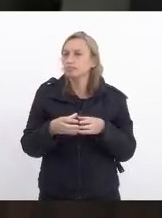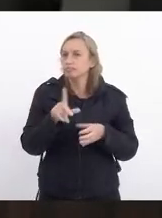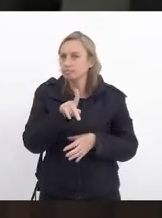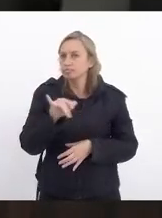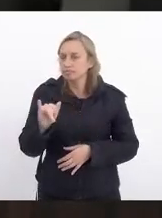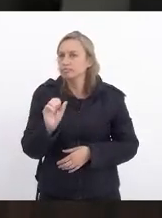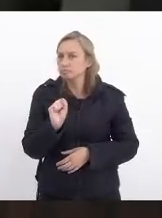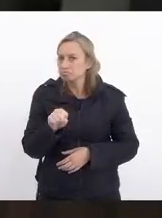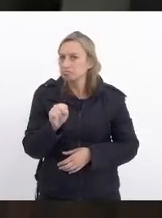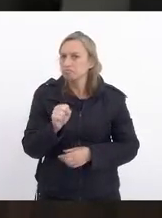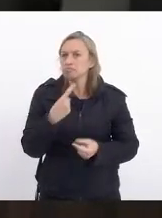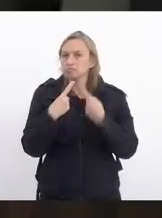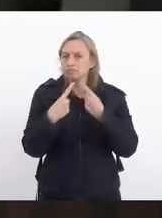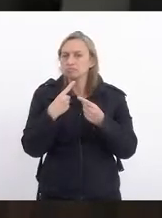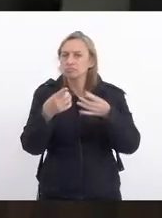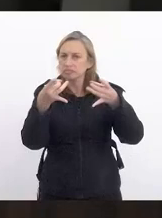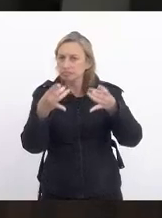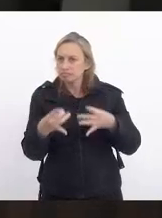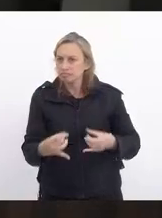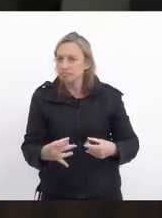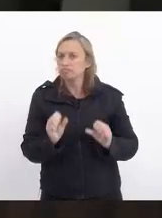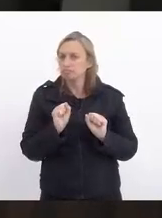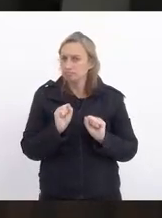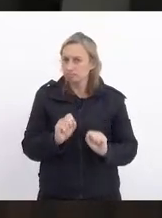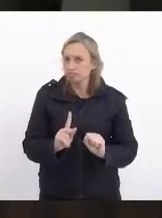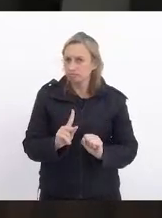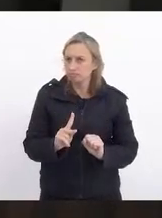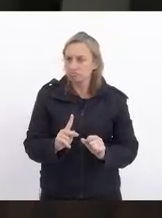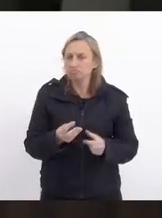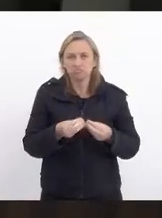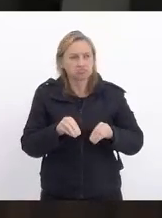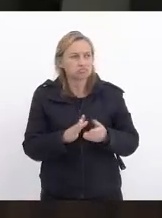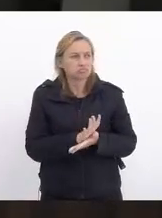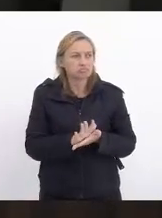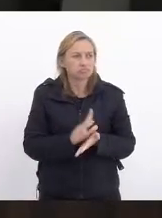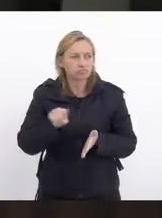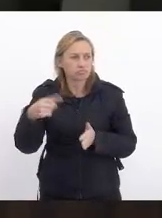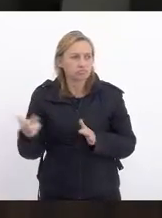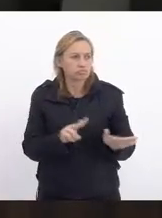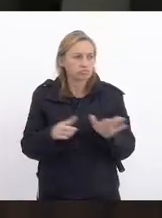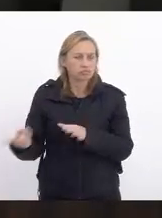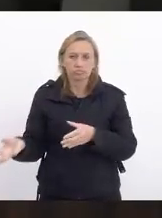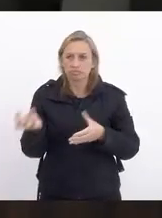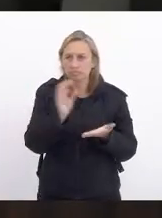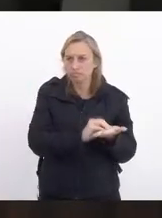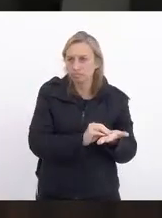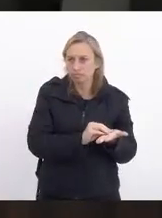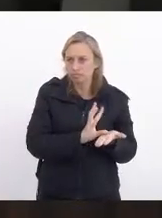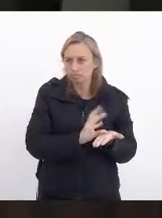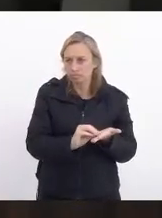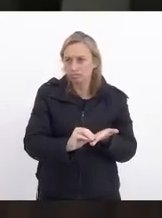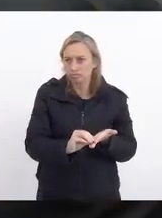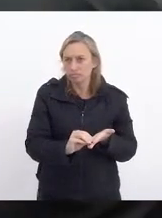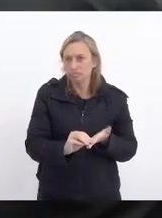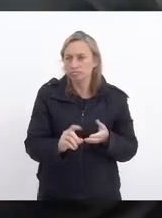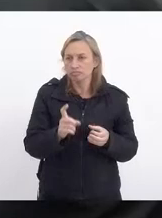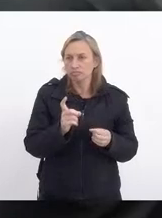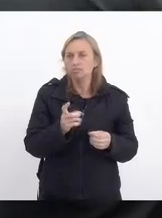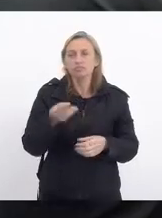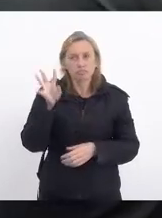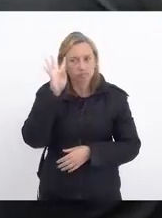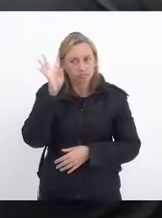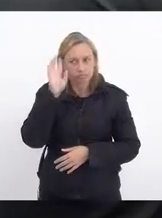da CPI quer discutir alguns detalhes mas sempre juízo não posso fazer para instalar em Pauta quarta-feira quarto e